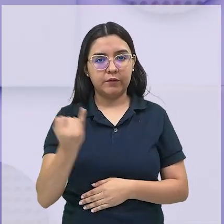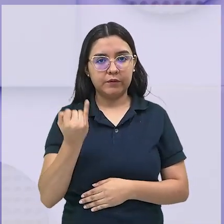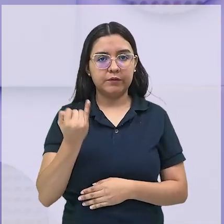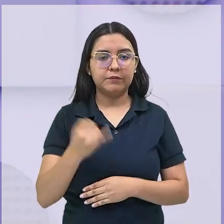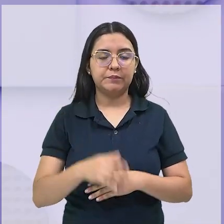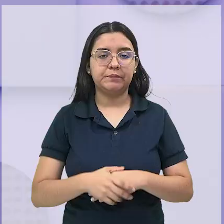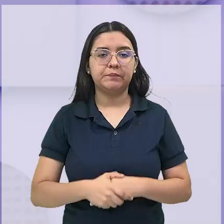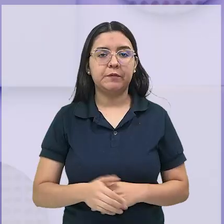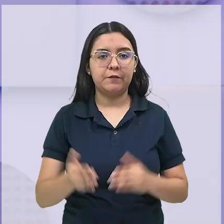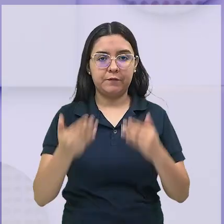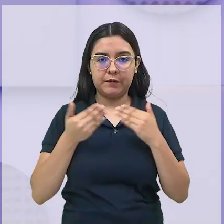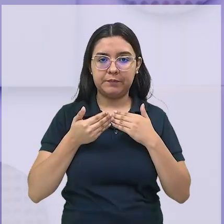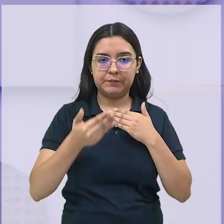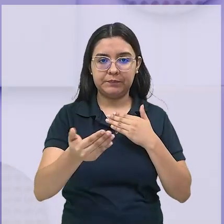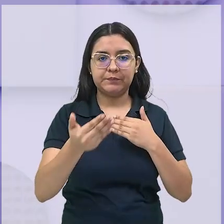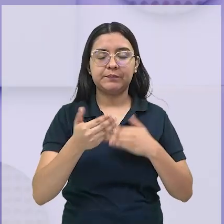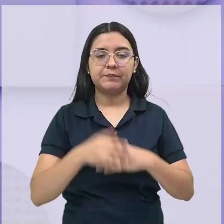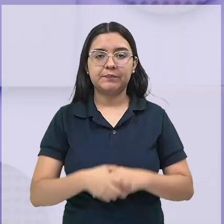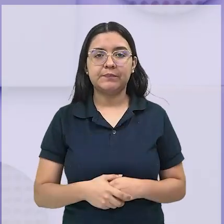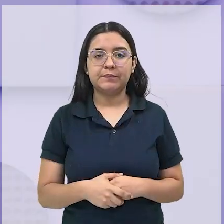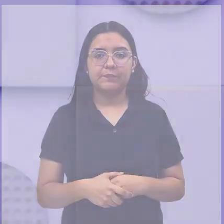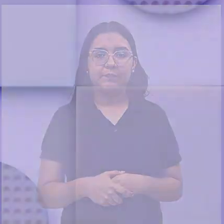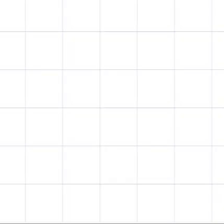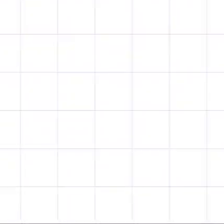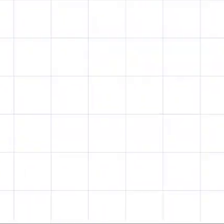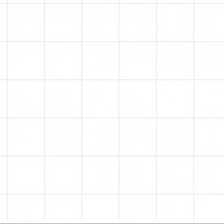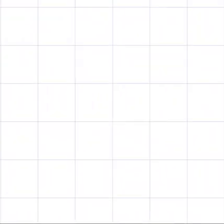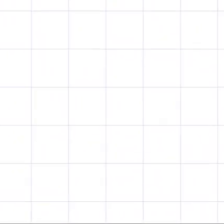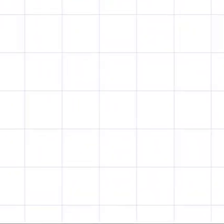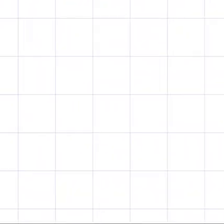desta aula. Vamos que vamos então para hoje?